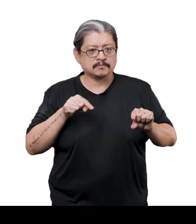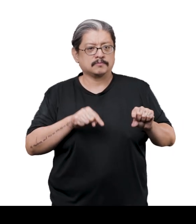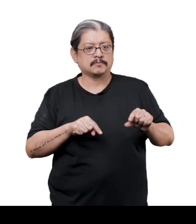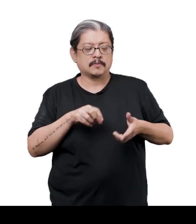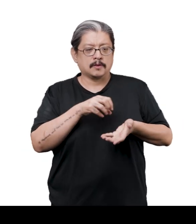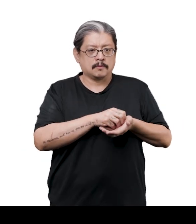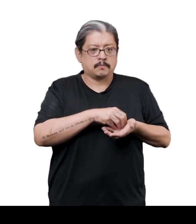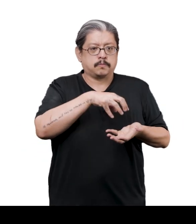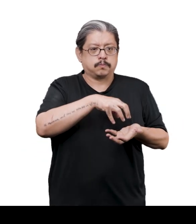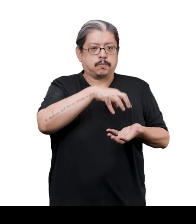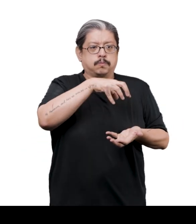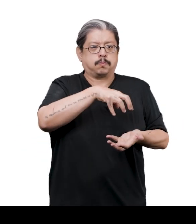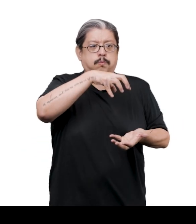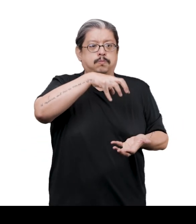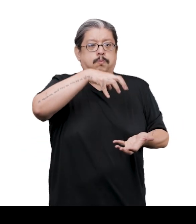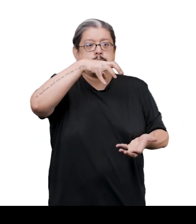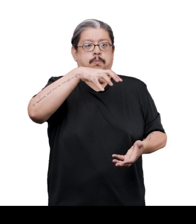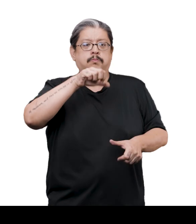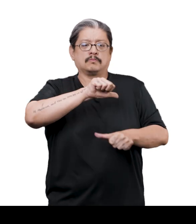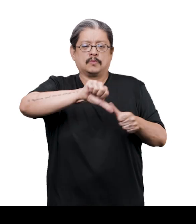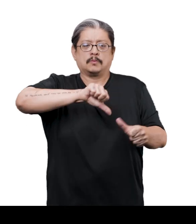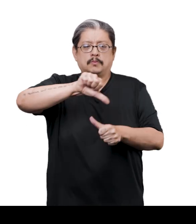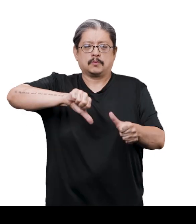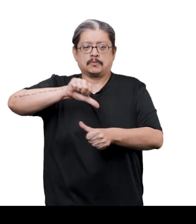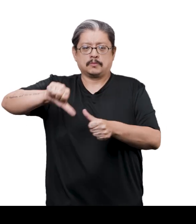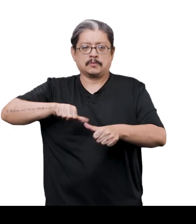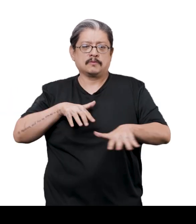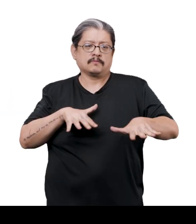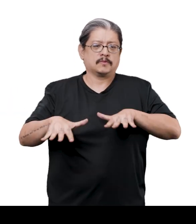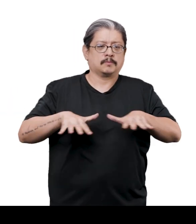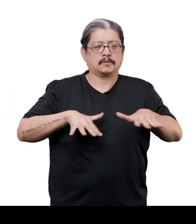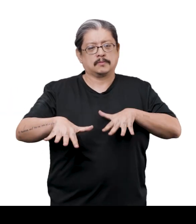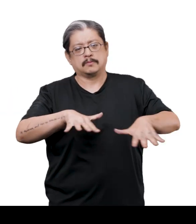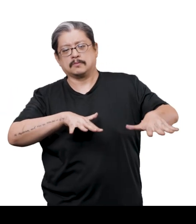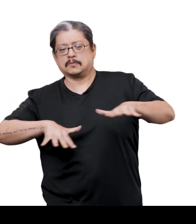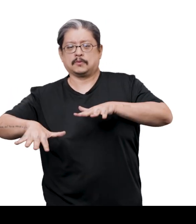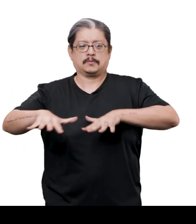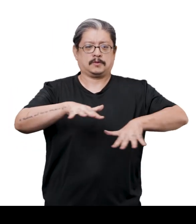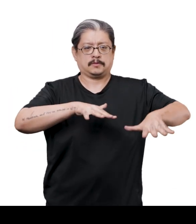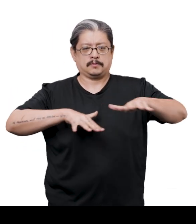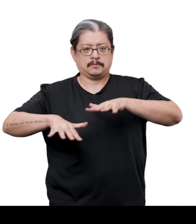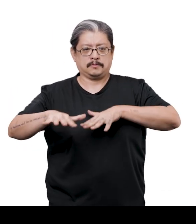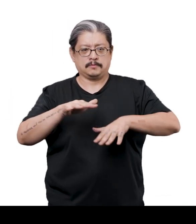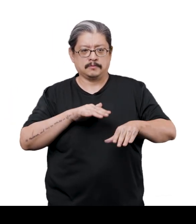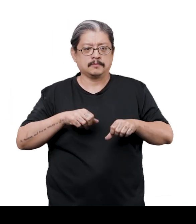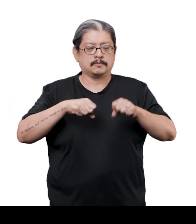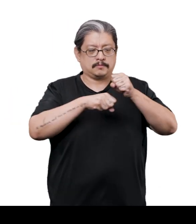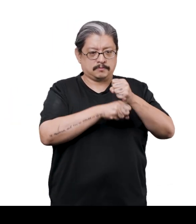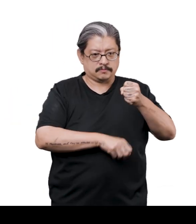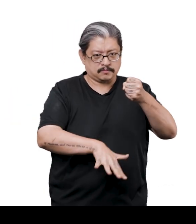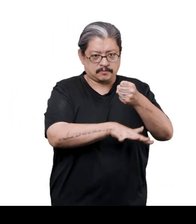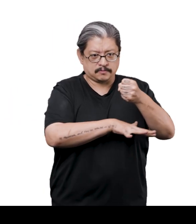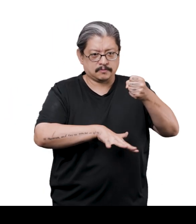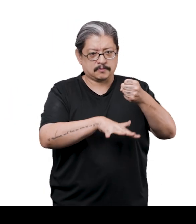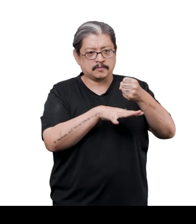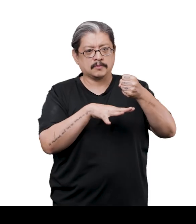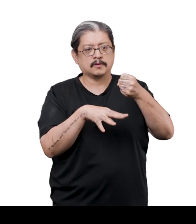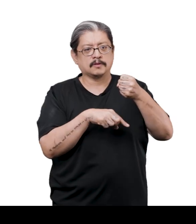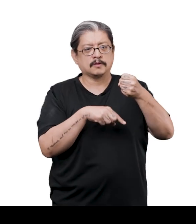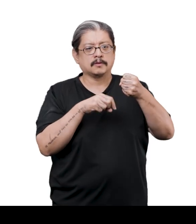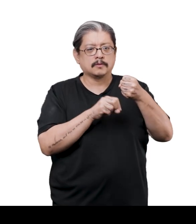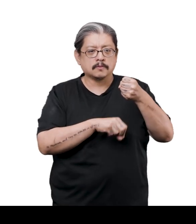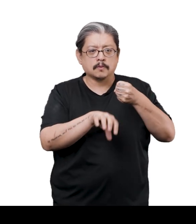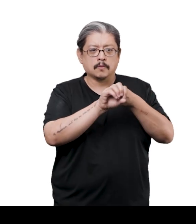cada volume parece crescer, mudar, se mover, e a sombra lançada pelas bordas de